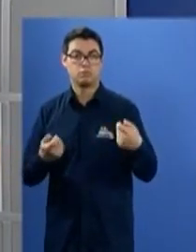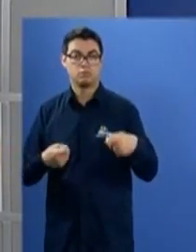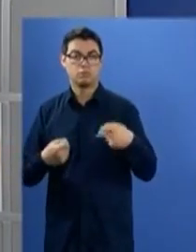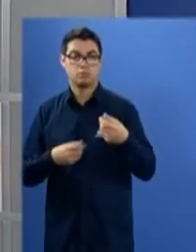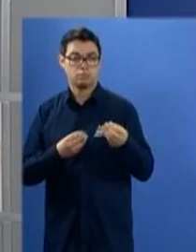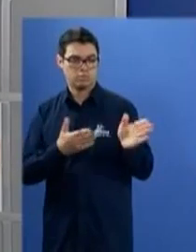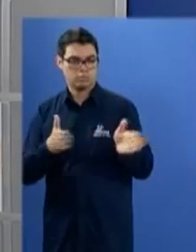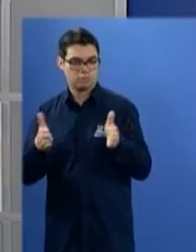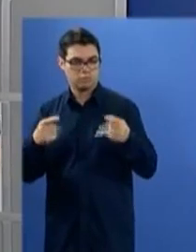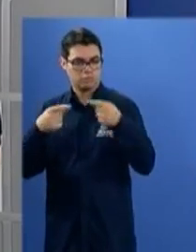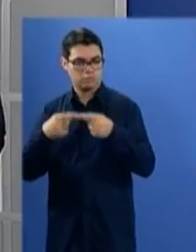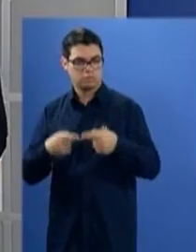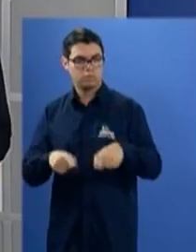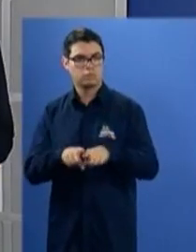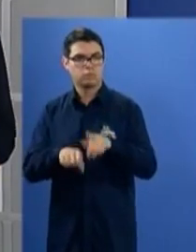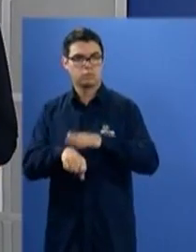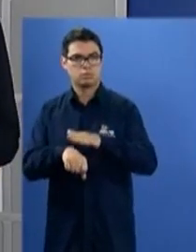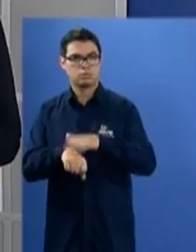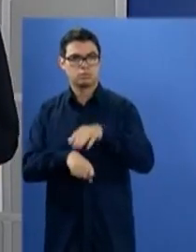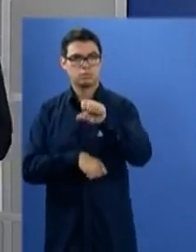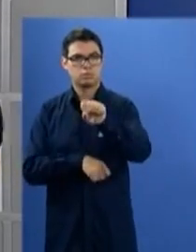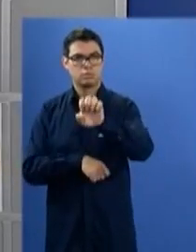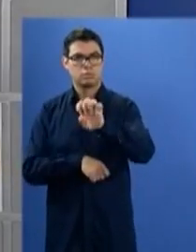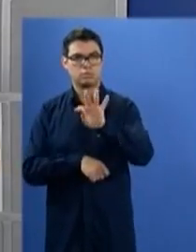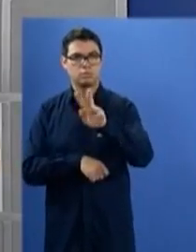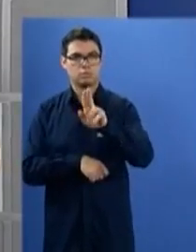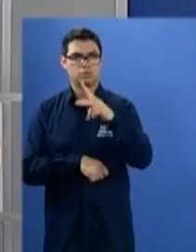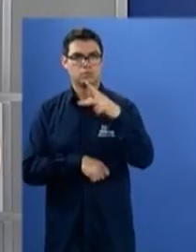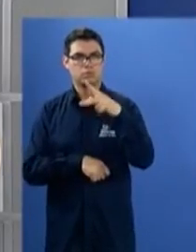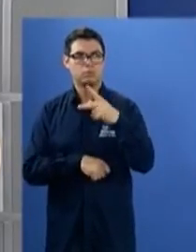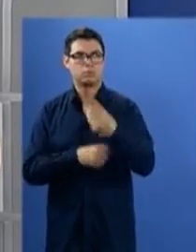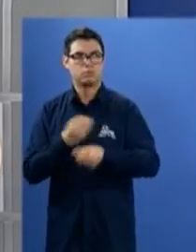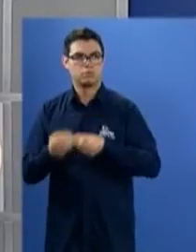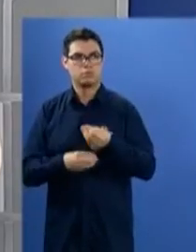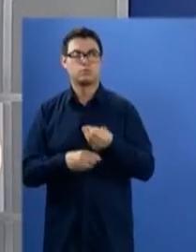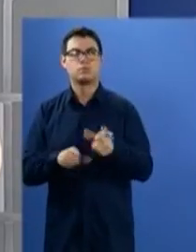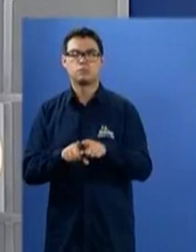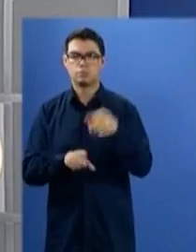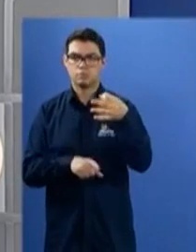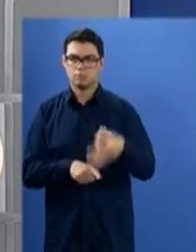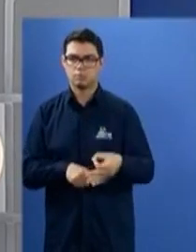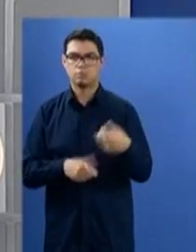Na produção, o tempo de setup também é um fator determinante.